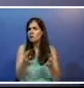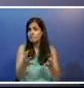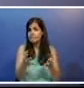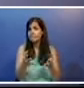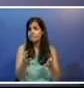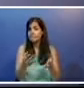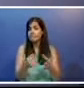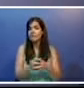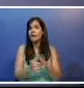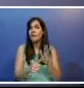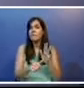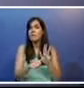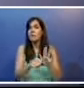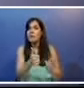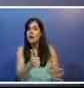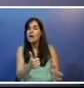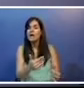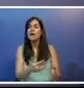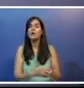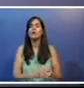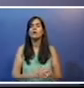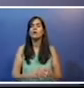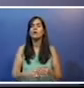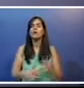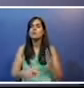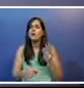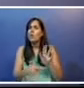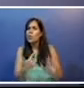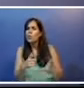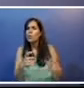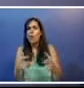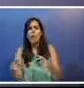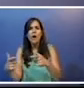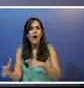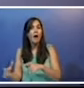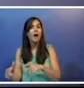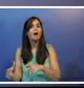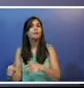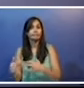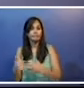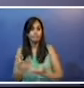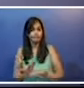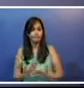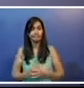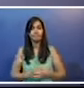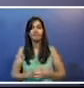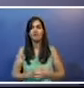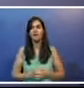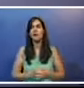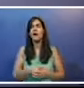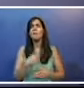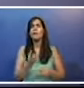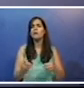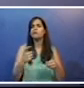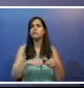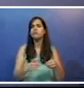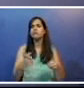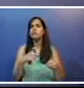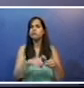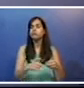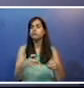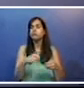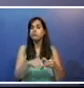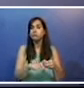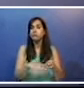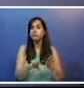palavras: primeiro, em segundo lugar, etc. Para introduzir argumentos, então são